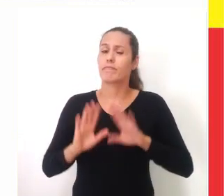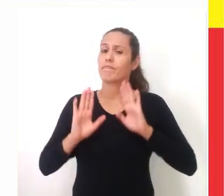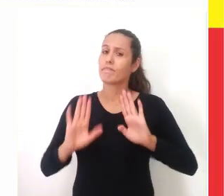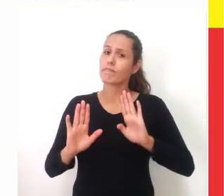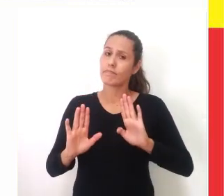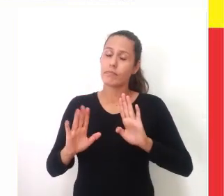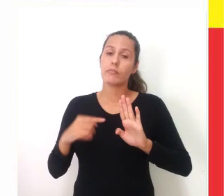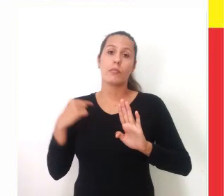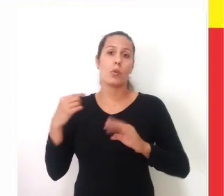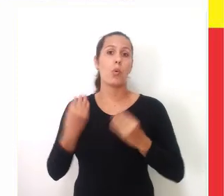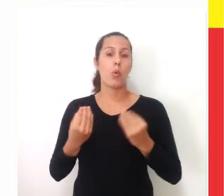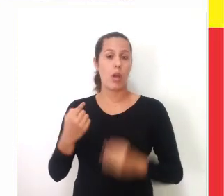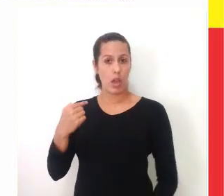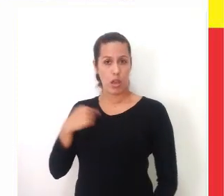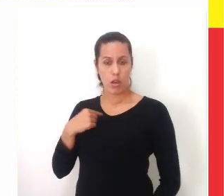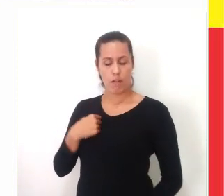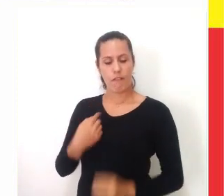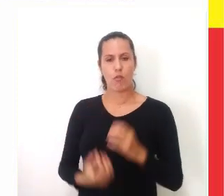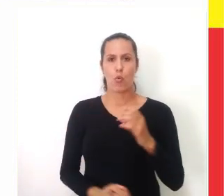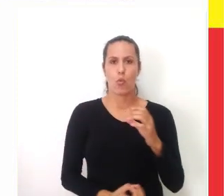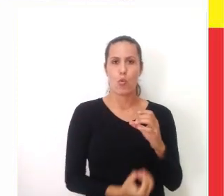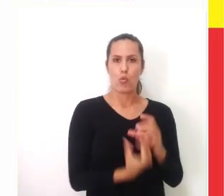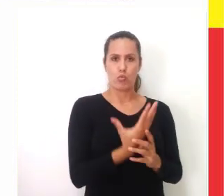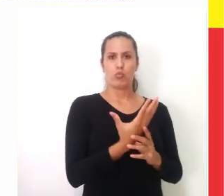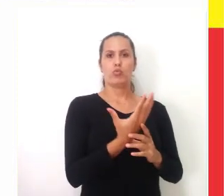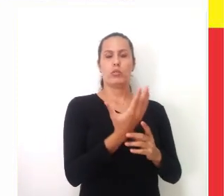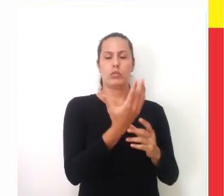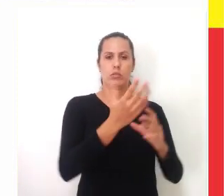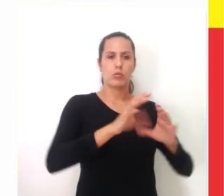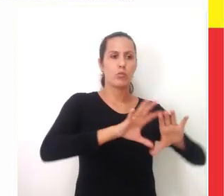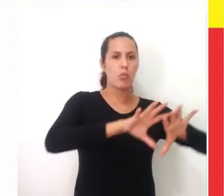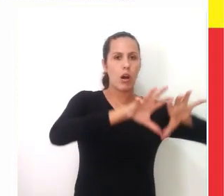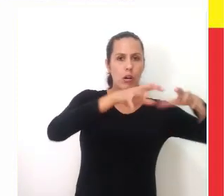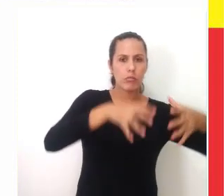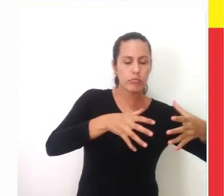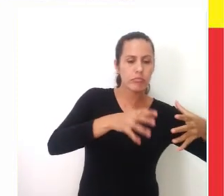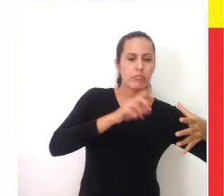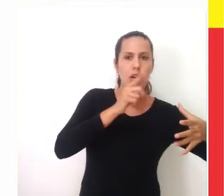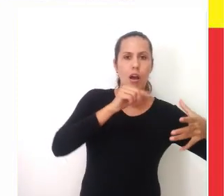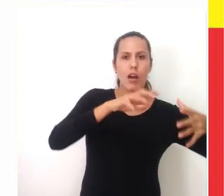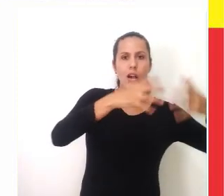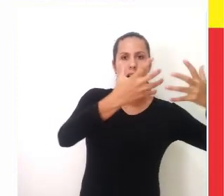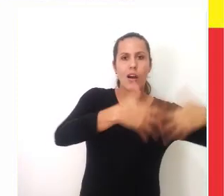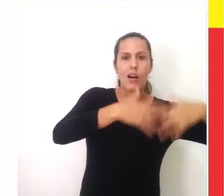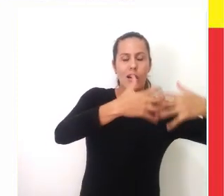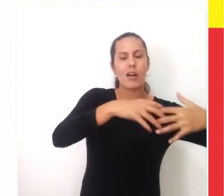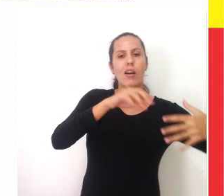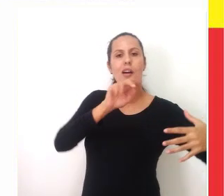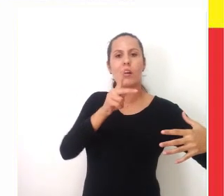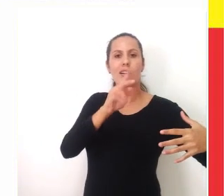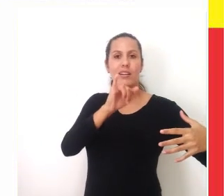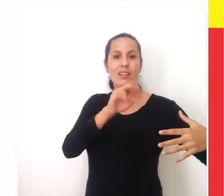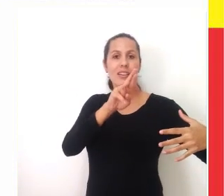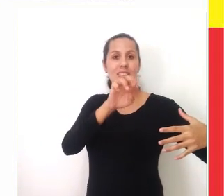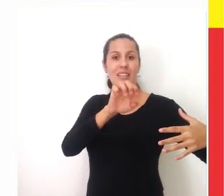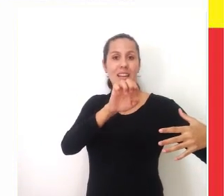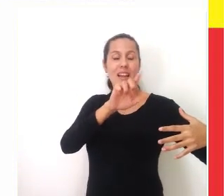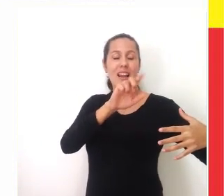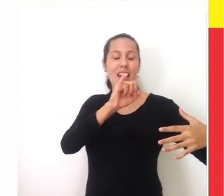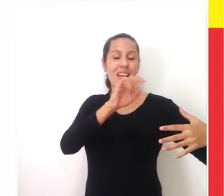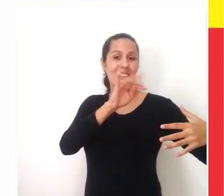eu vou construir uma hidroelétrica naquele espaço, muitos